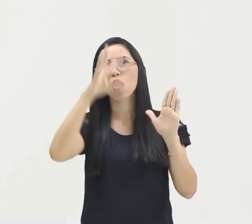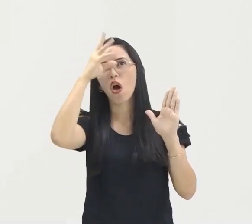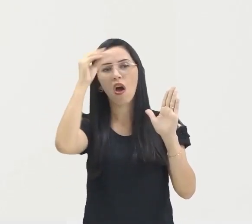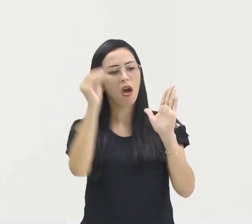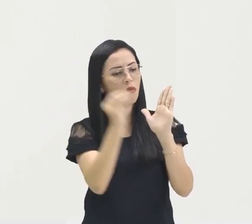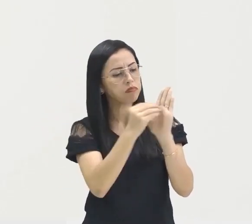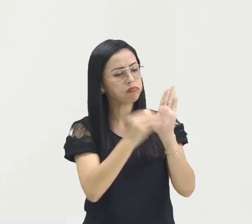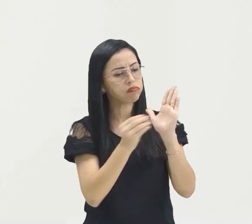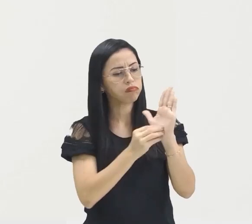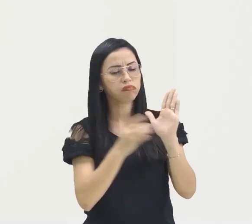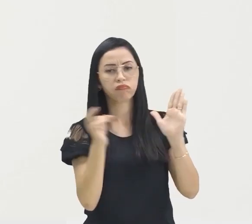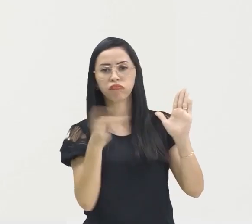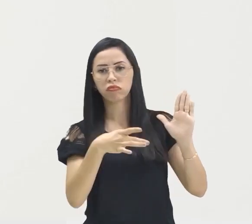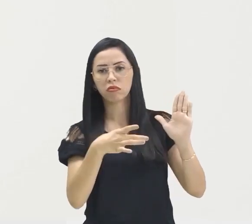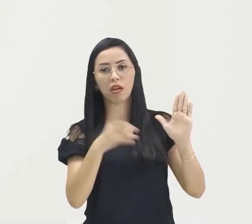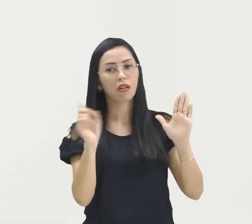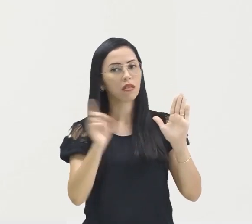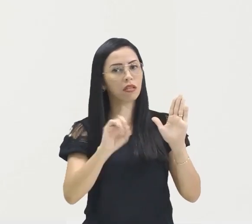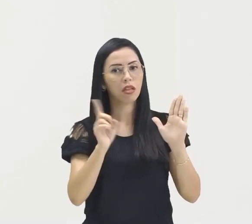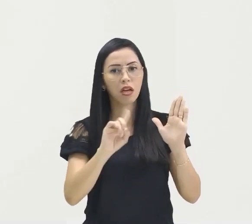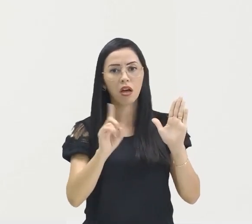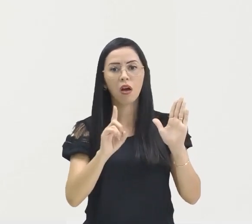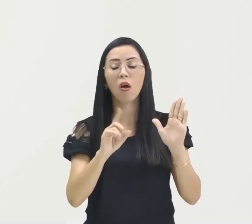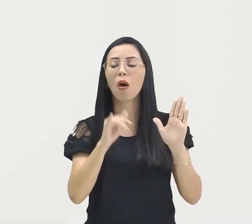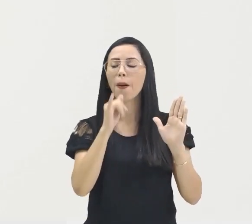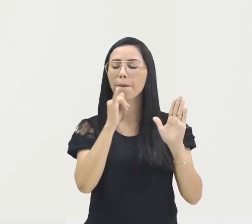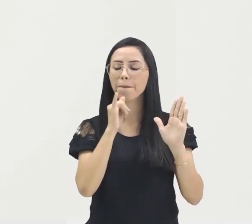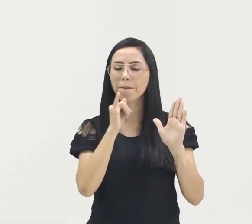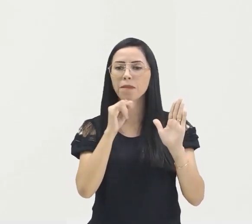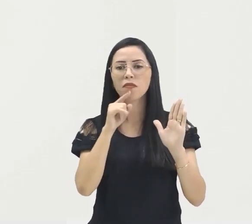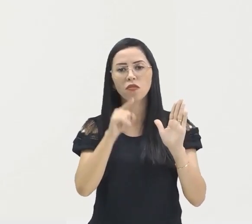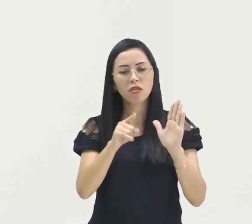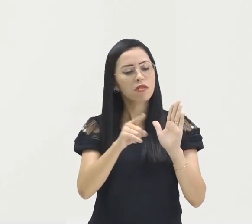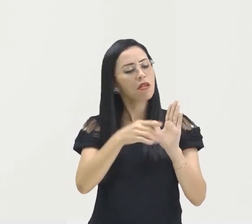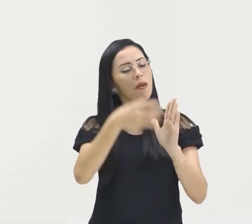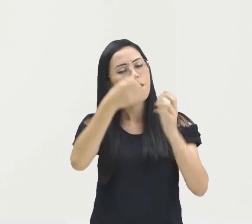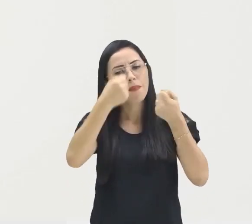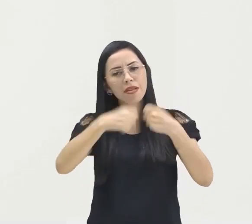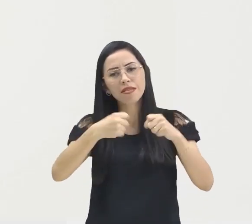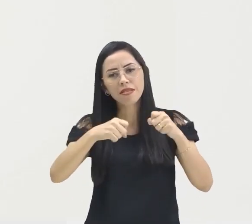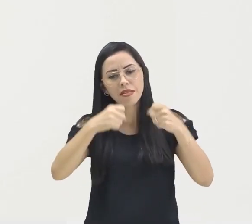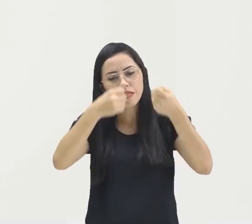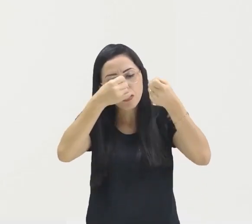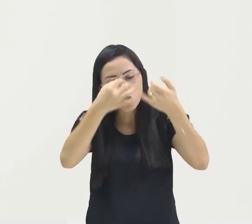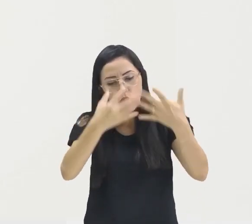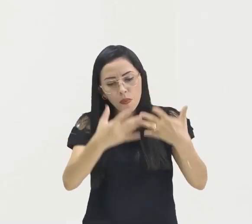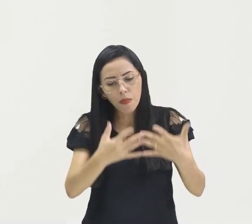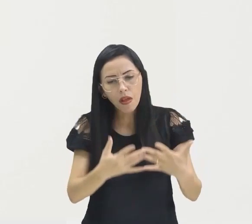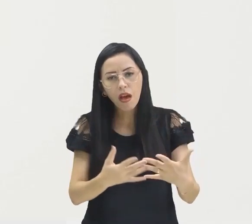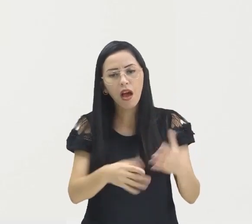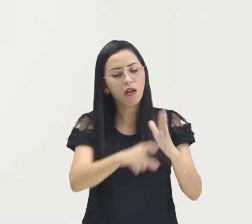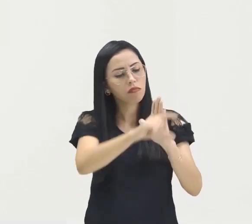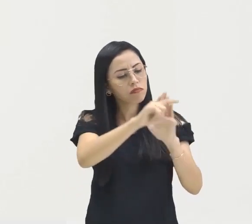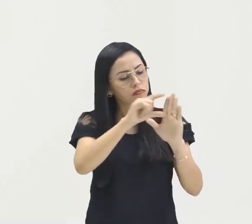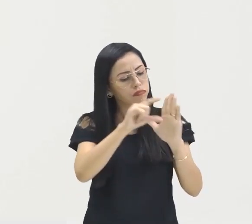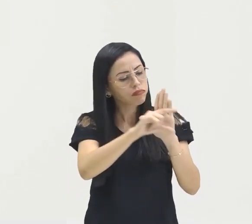sobre ela, não. Se você muda de ideia, mas fala do mesmo assunto, passa para o próximo parágrafo.